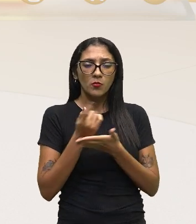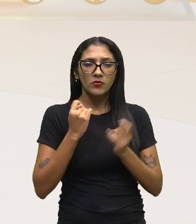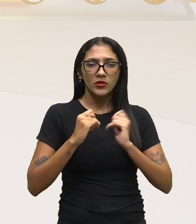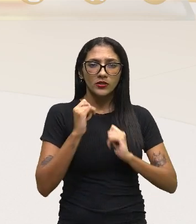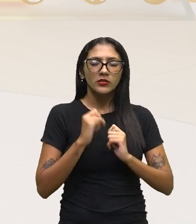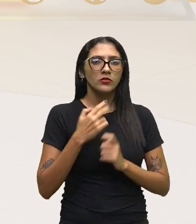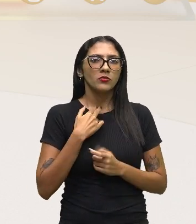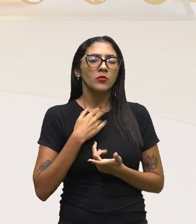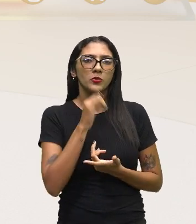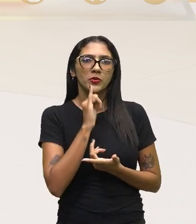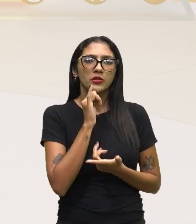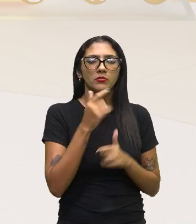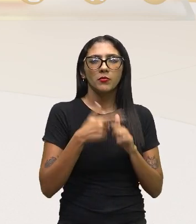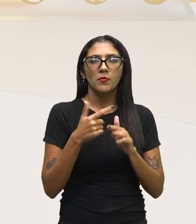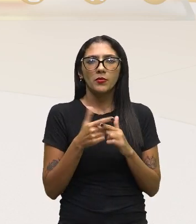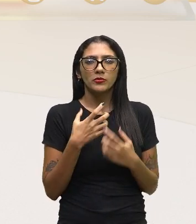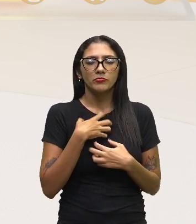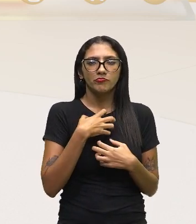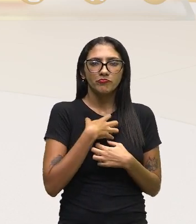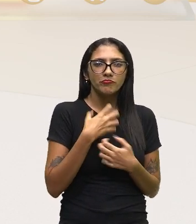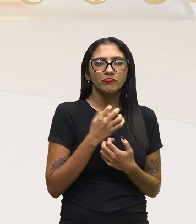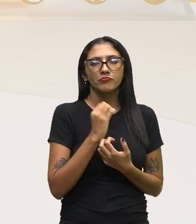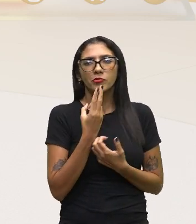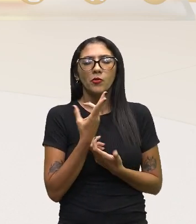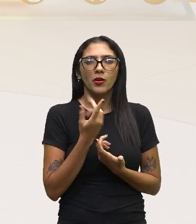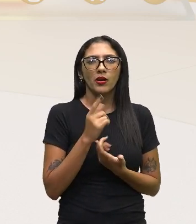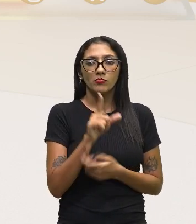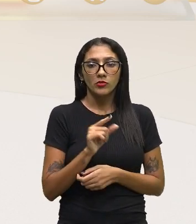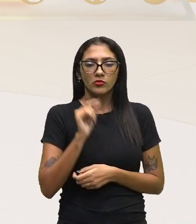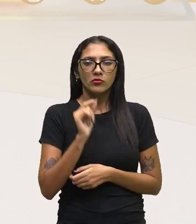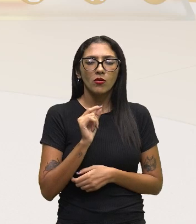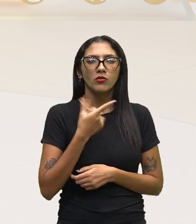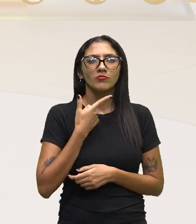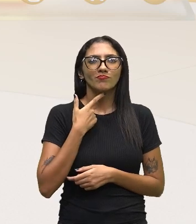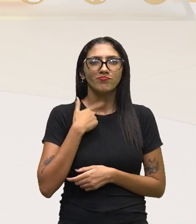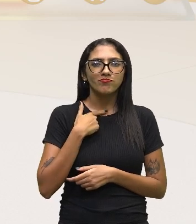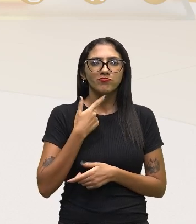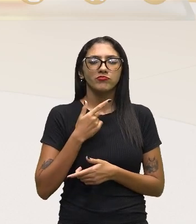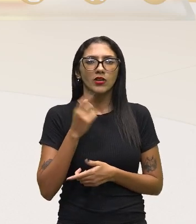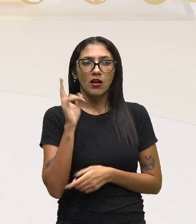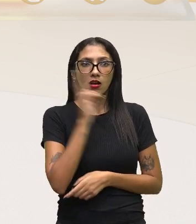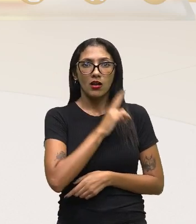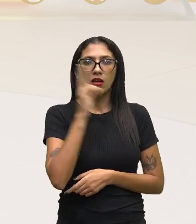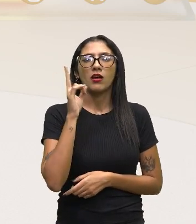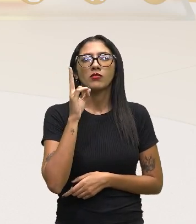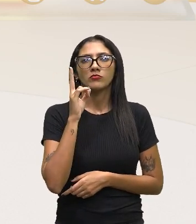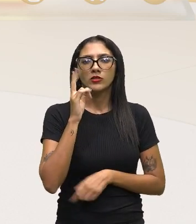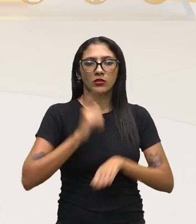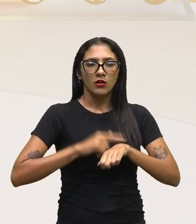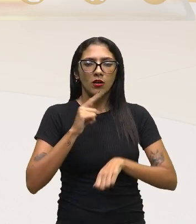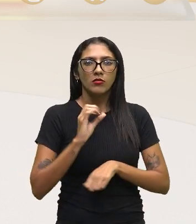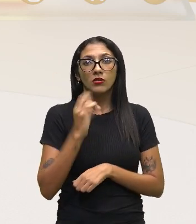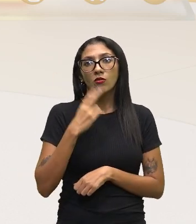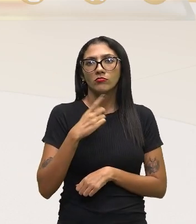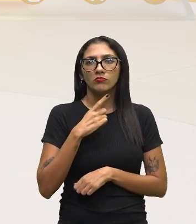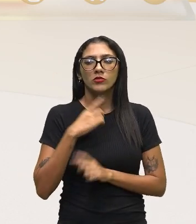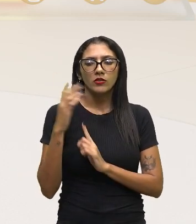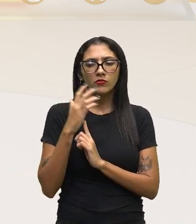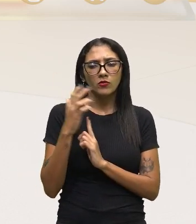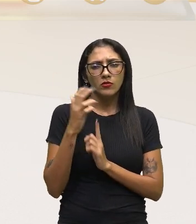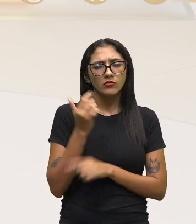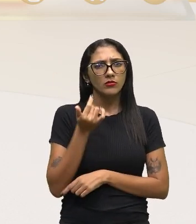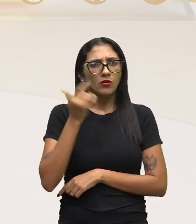estar abalado emocionalmente, você não pode tomar uma decisão rápida ou por influência de